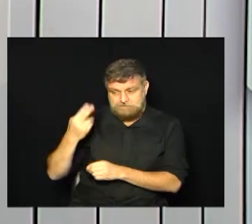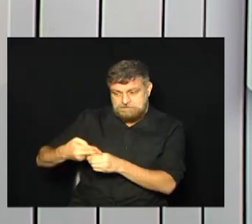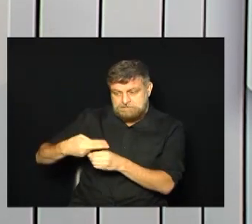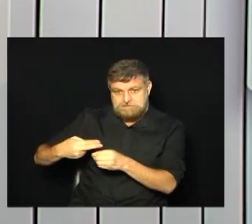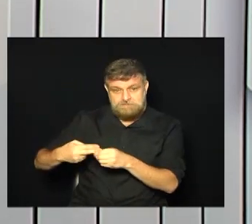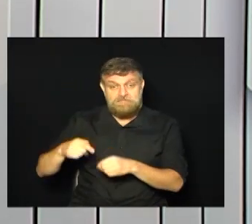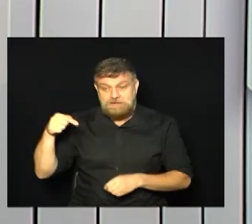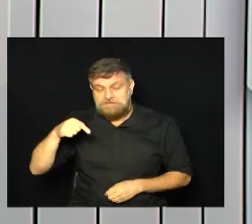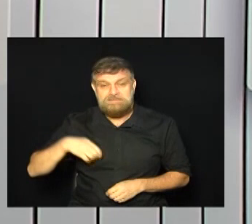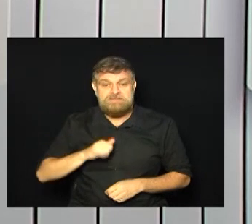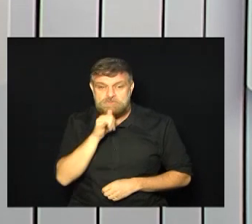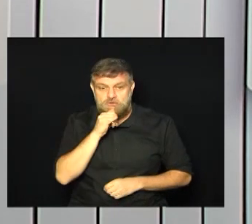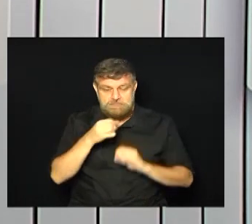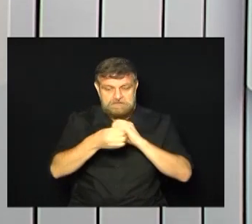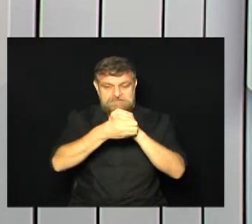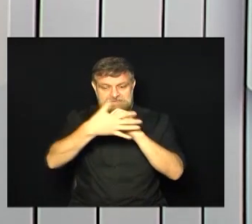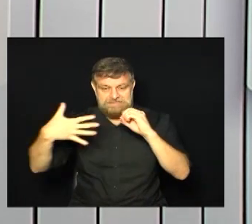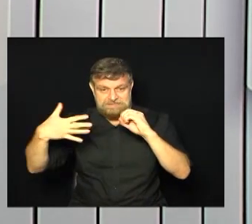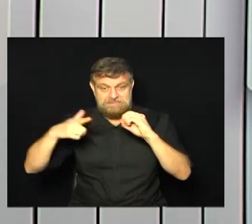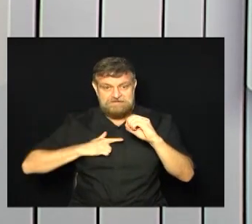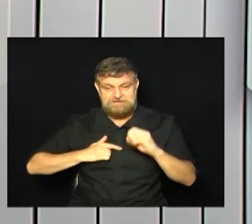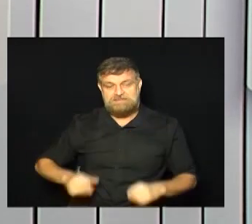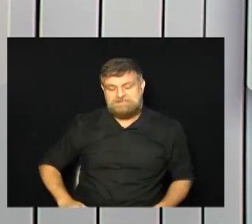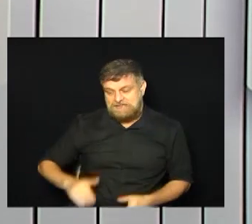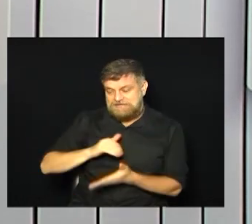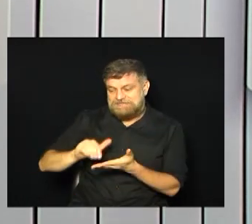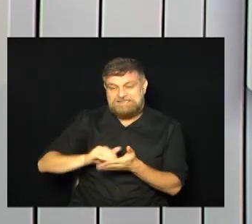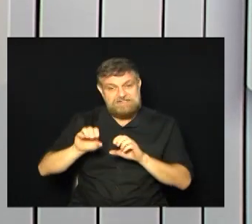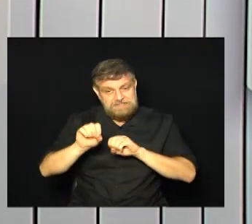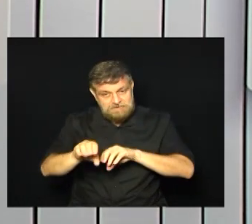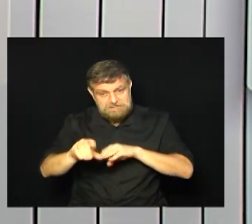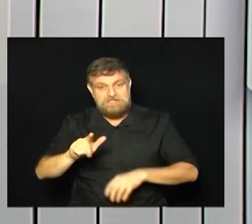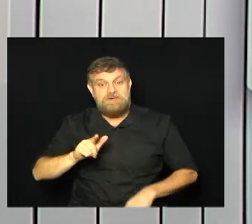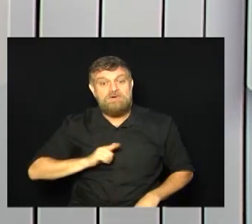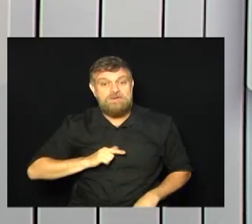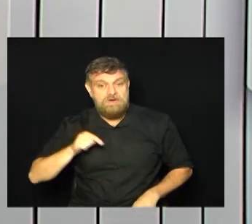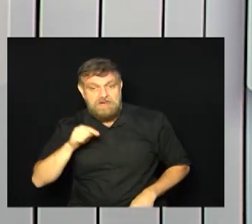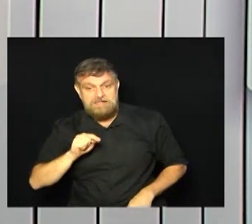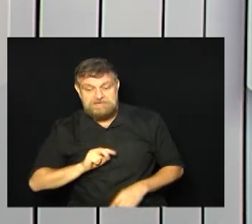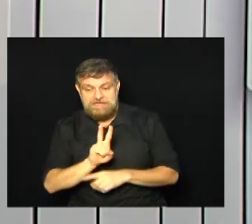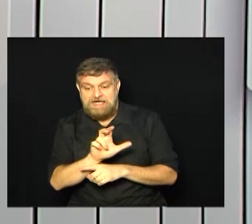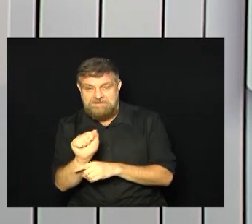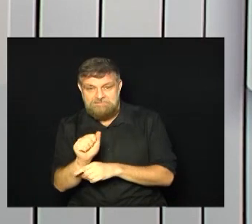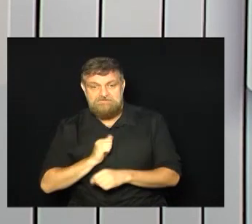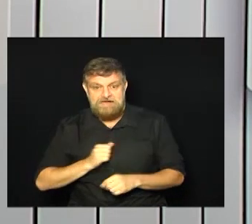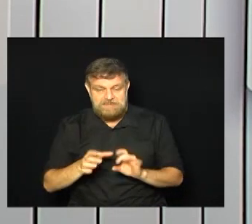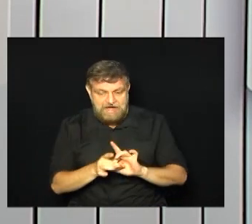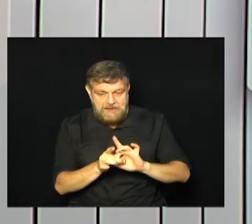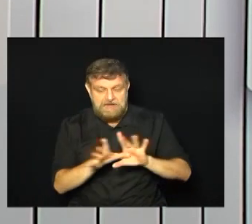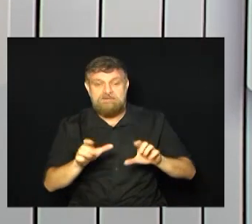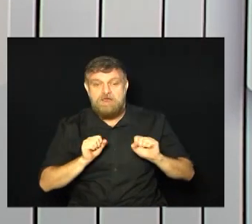Educação Profissional aqui de Campinas, da Secretaria Municipal de Educação, está com vagas remanescentes abertas